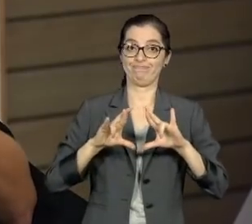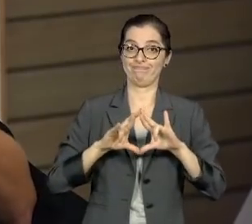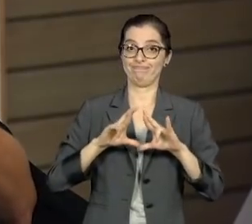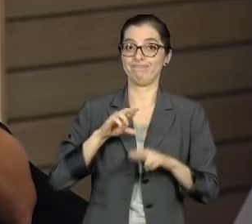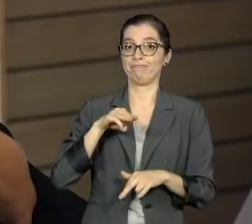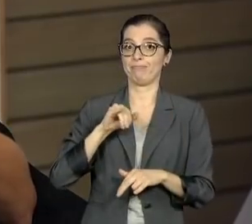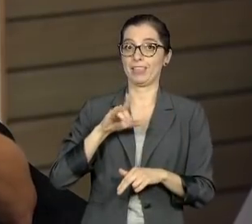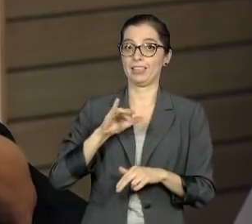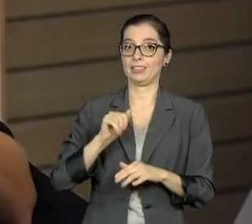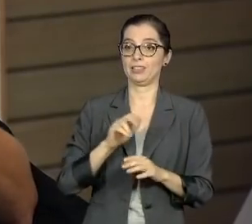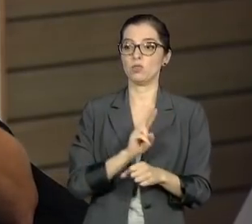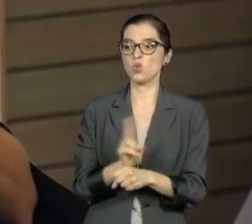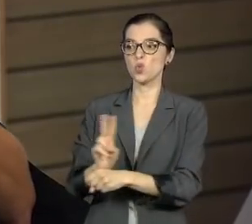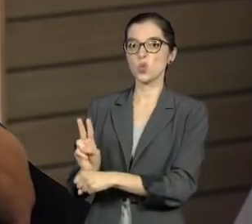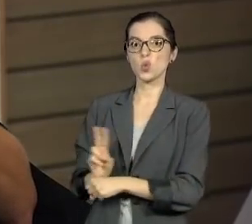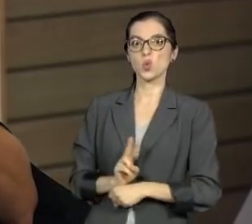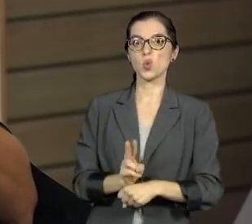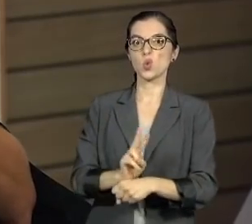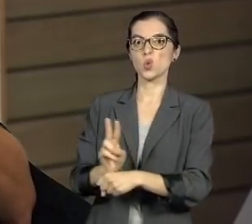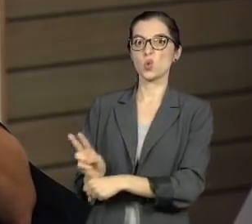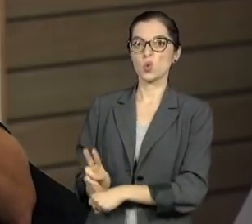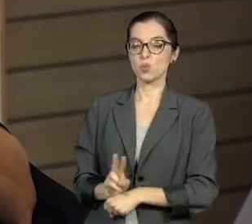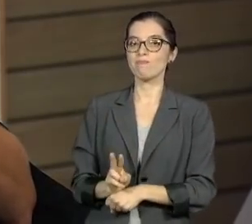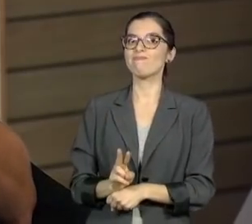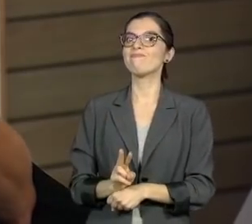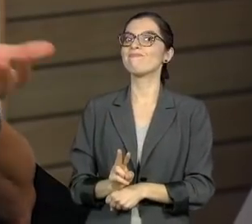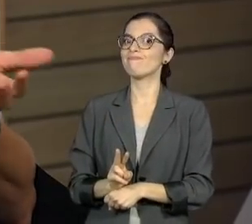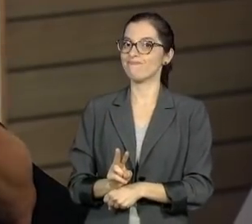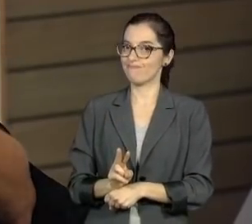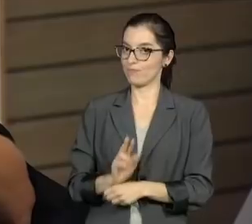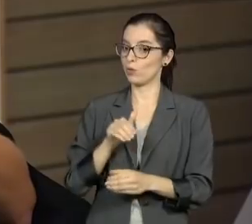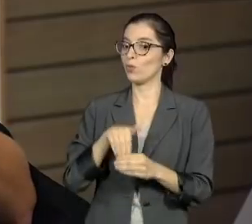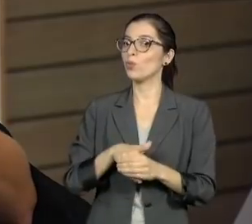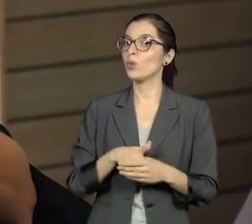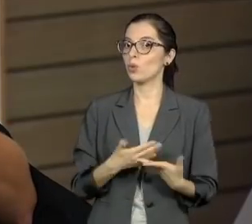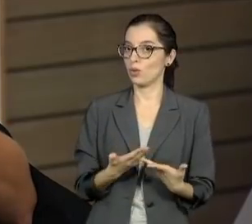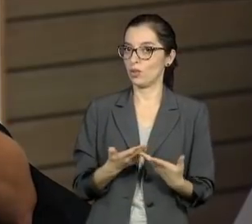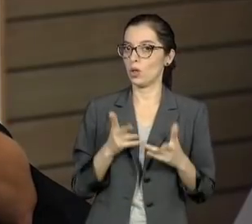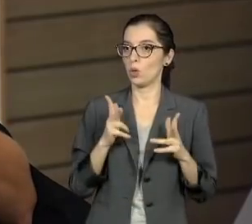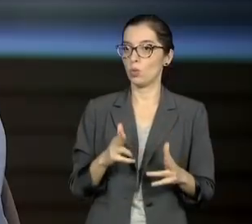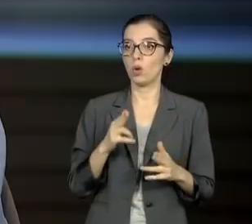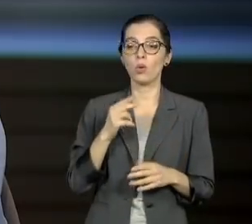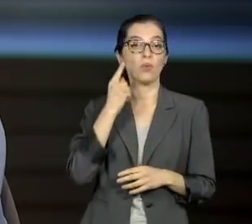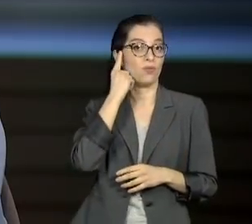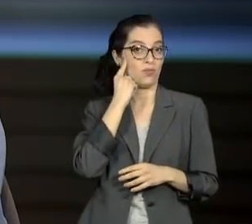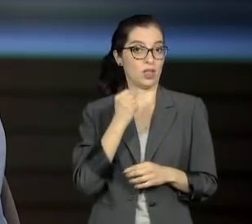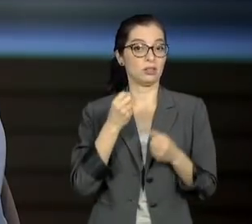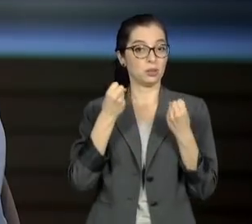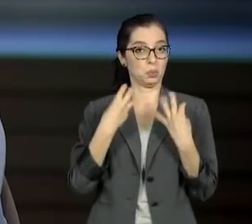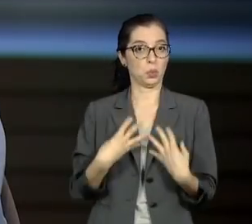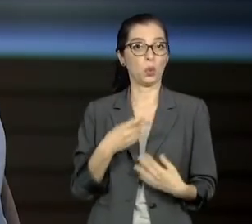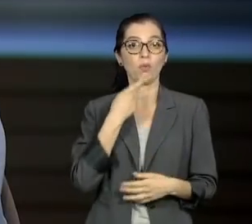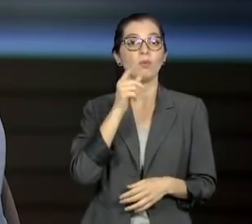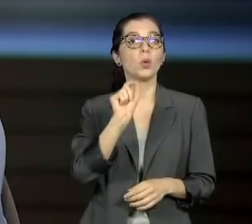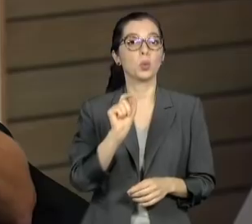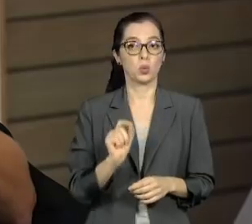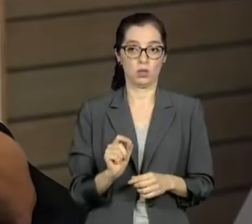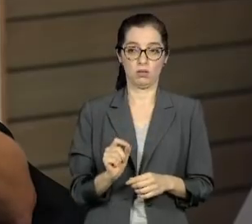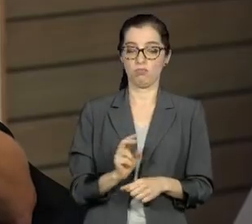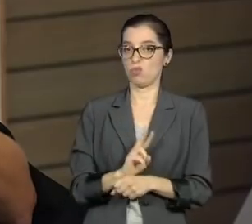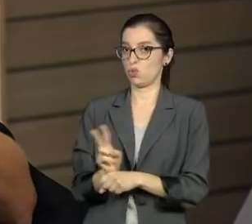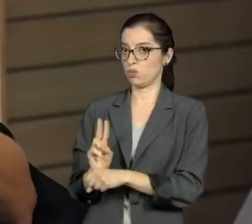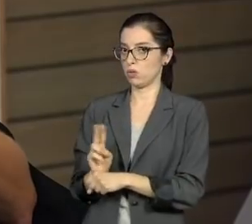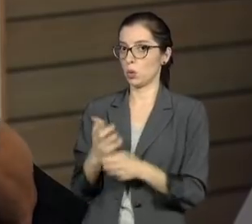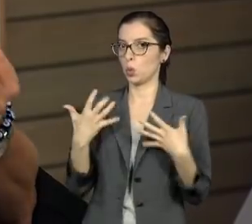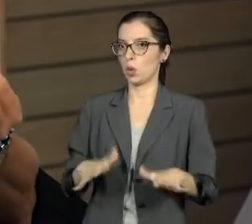né, vigilantes nas sessões eleitorais, porque, como a Vera estava dizendo, ele vem questionando a lisura do voto pelo correio.